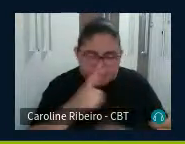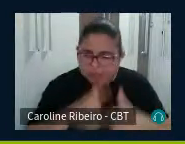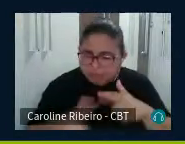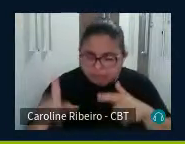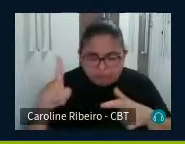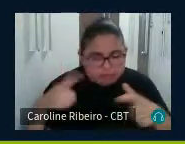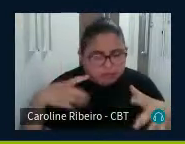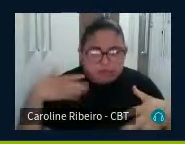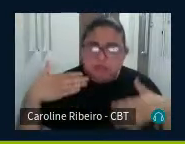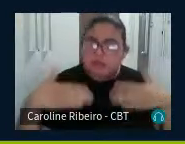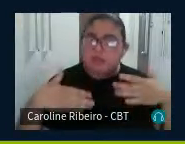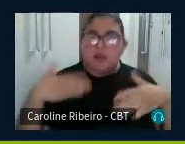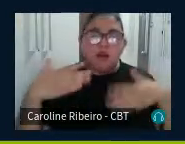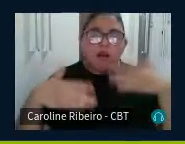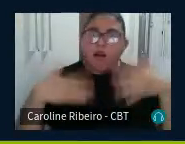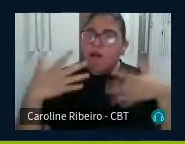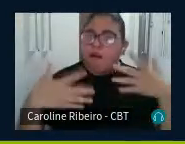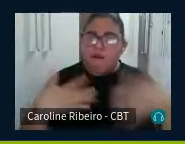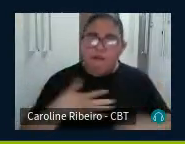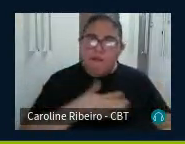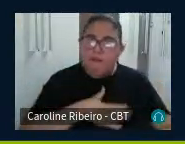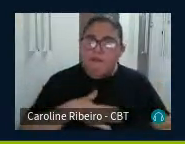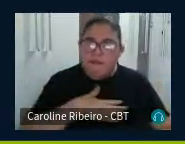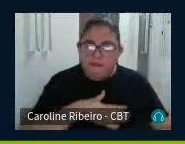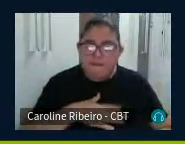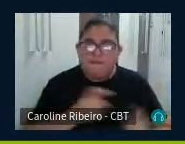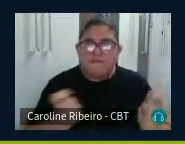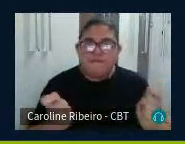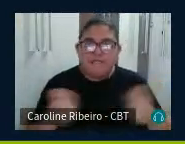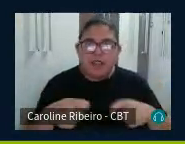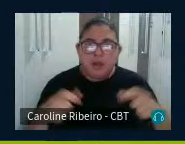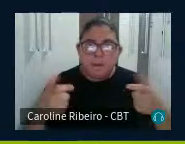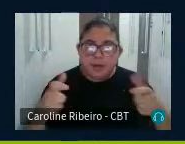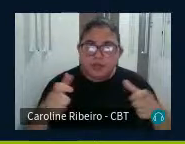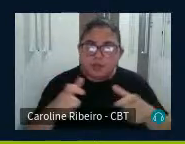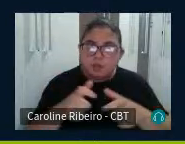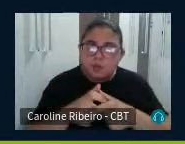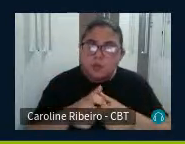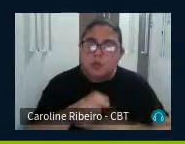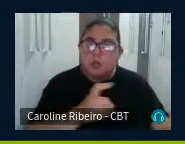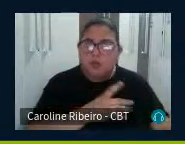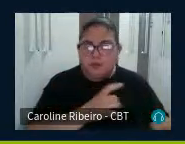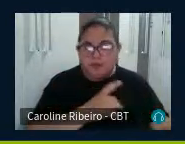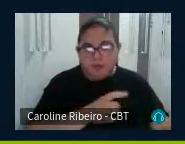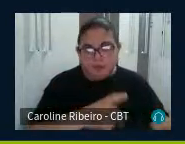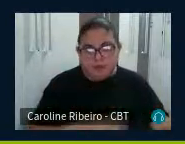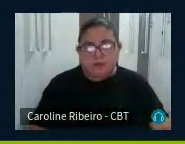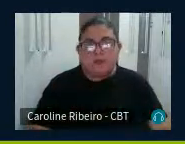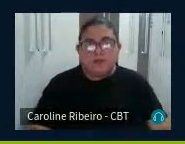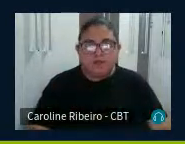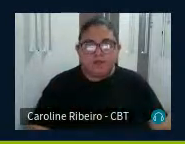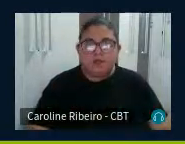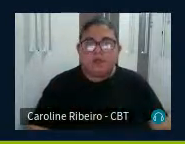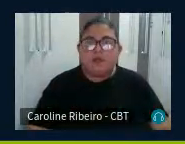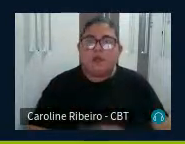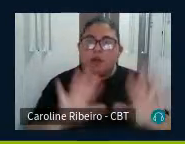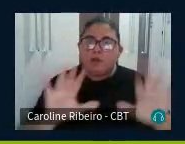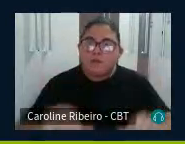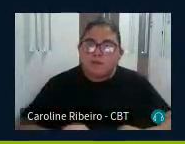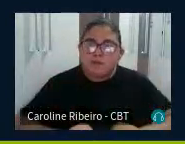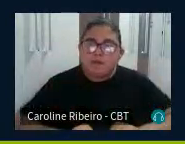vai enfrentando, e aí você acaba diminuindo seus medos. Melhora da